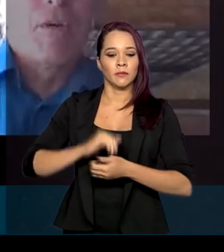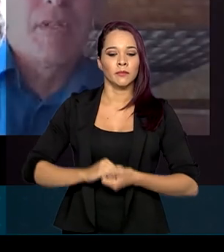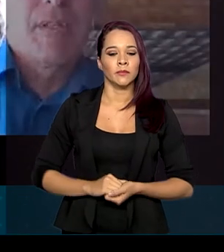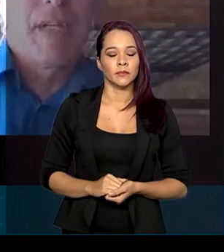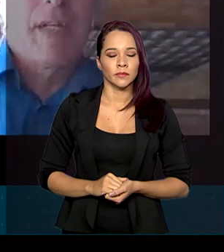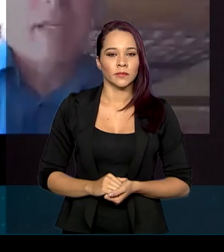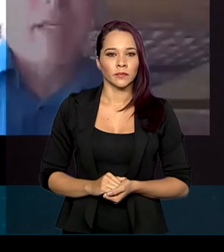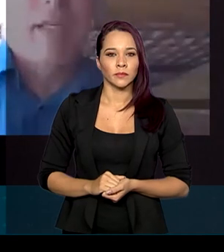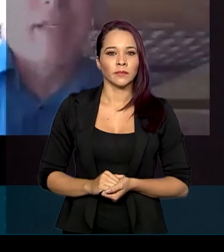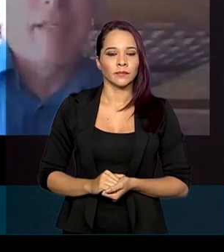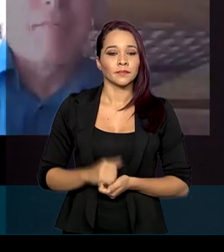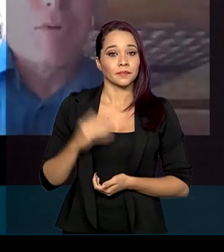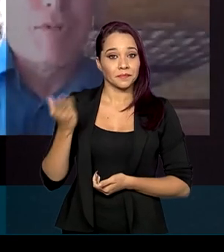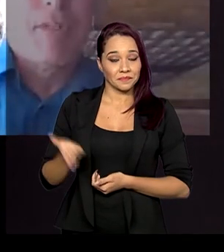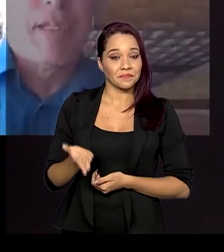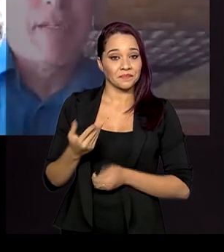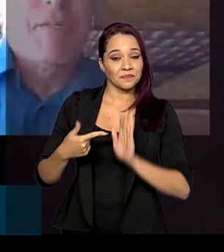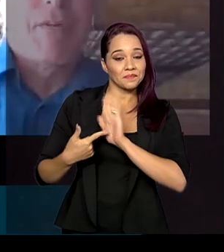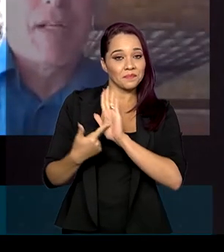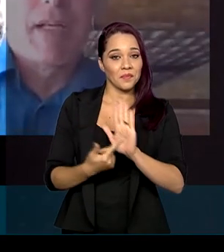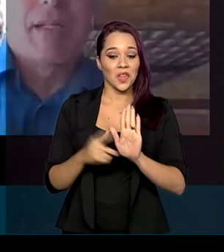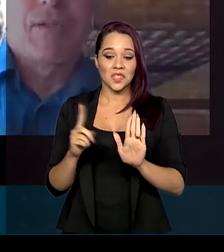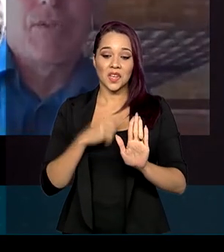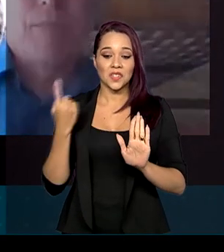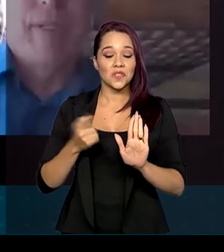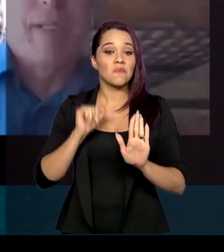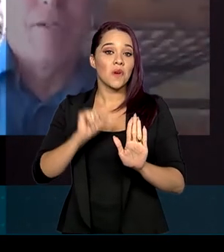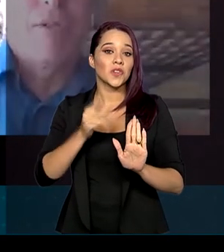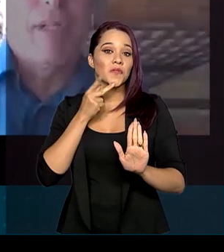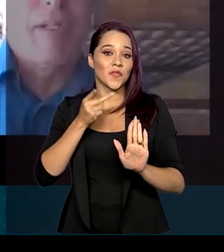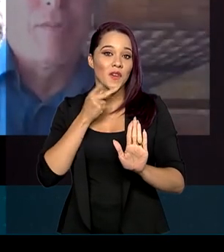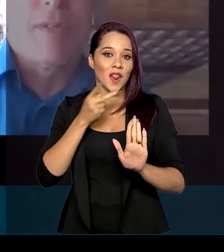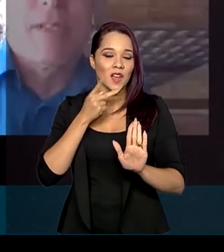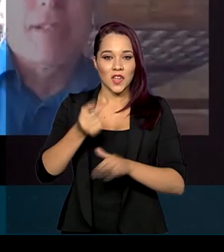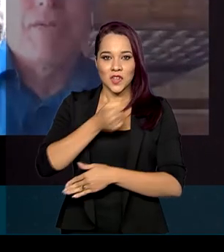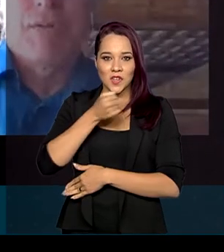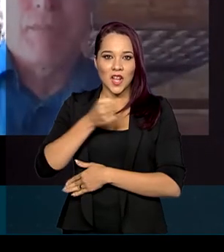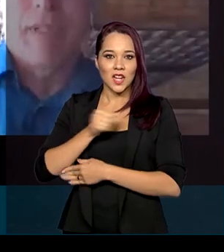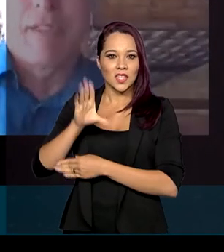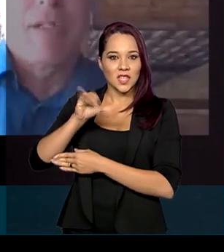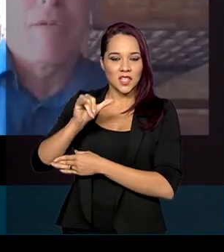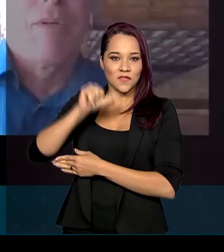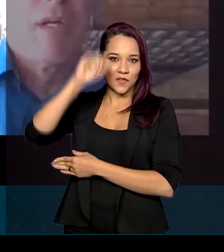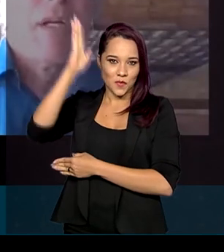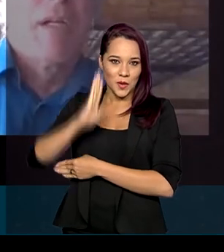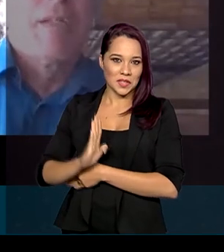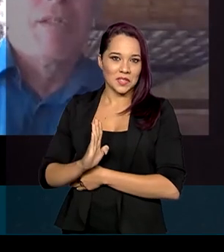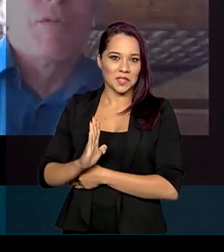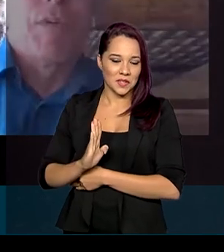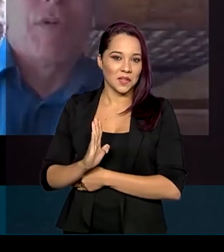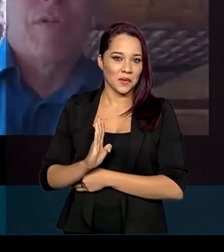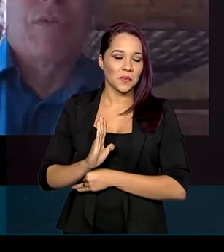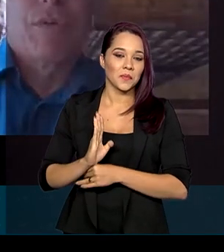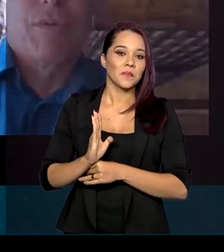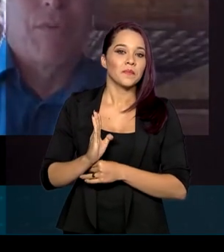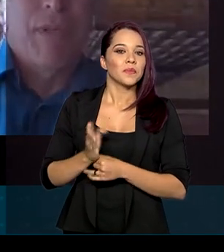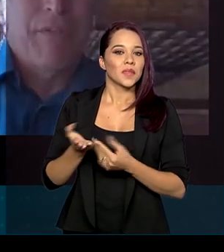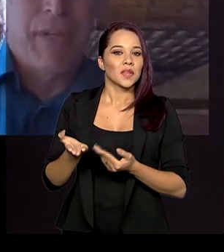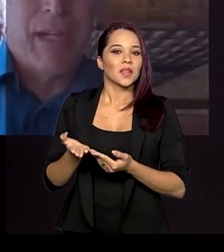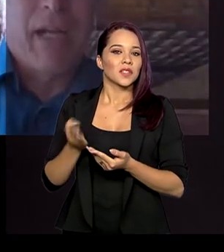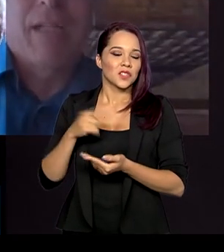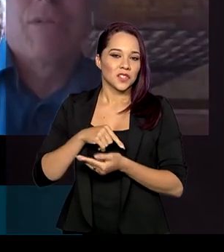Mostra que a gente pode falar sobre jornalismo científico no Brasil de um modo